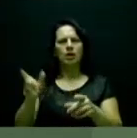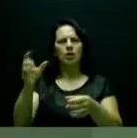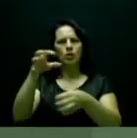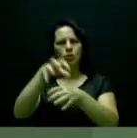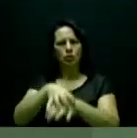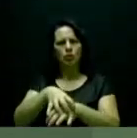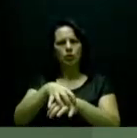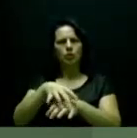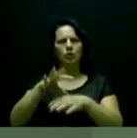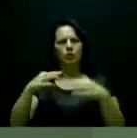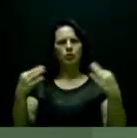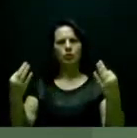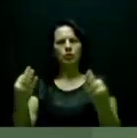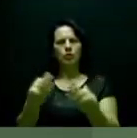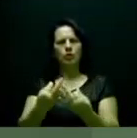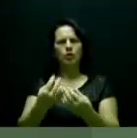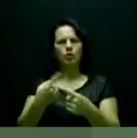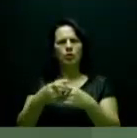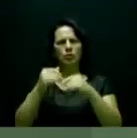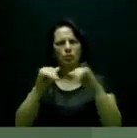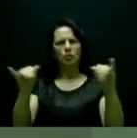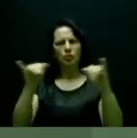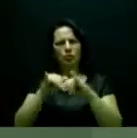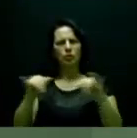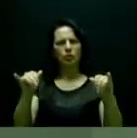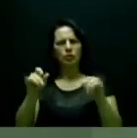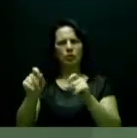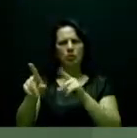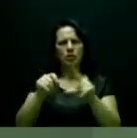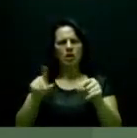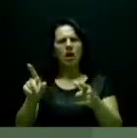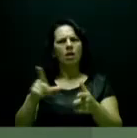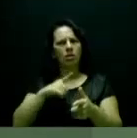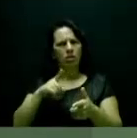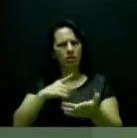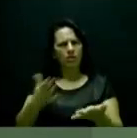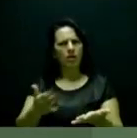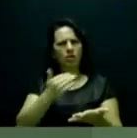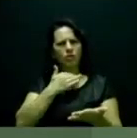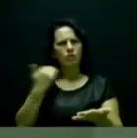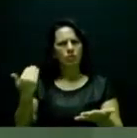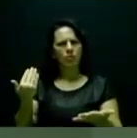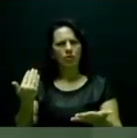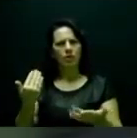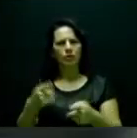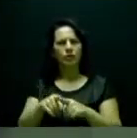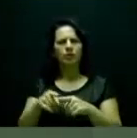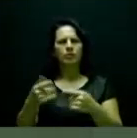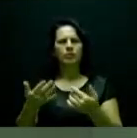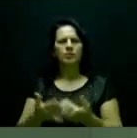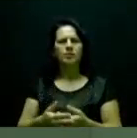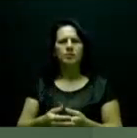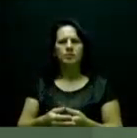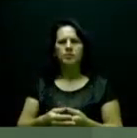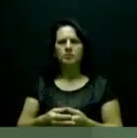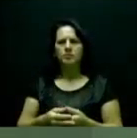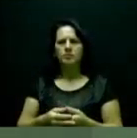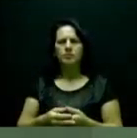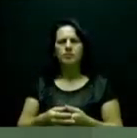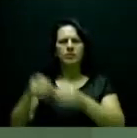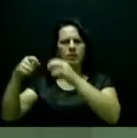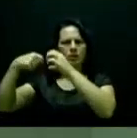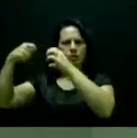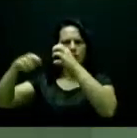família. Porque publicações, inclusive, com ameaças de morte. Eu publiquei e pintei, quem teve a oportunidade de acompanhar o